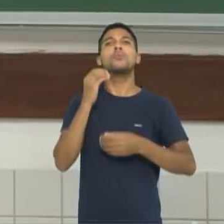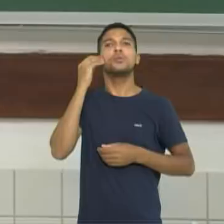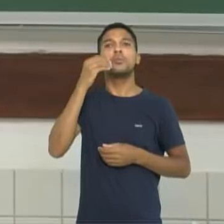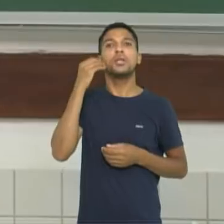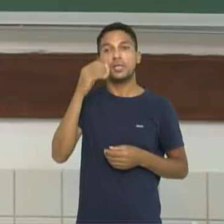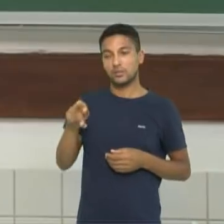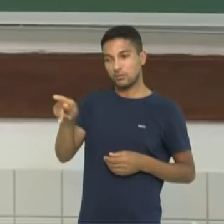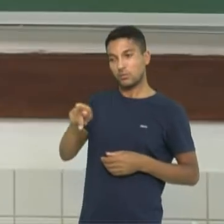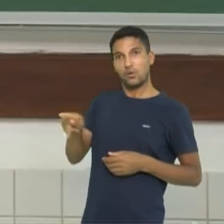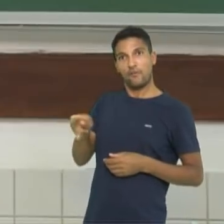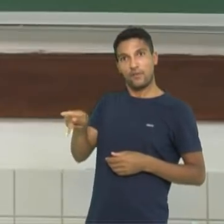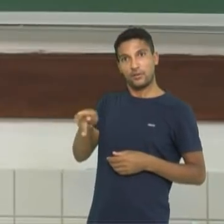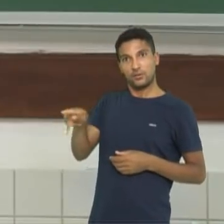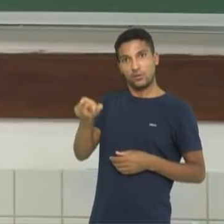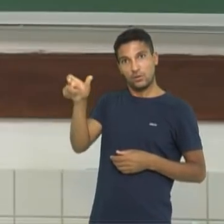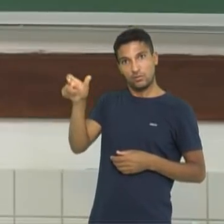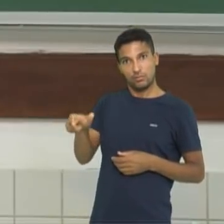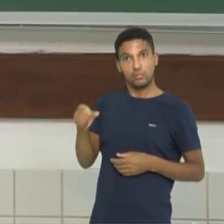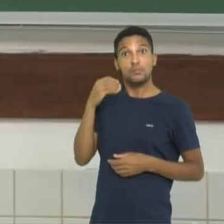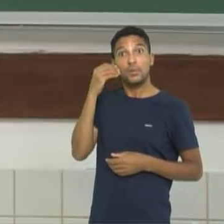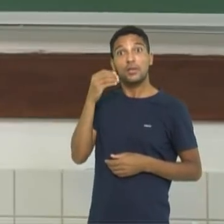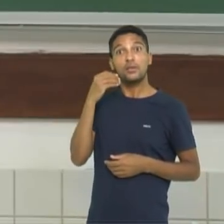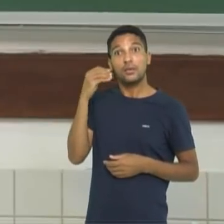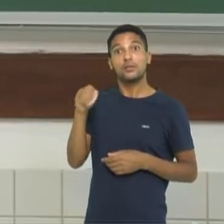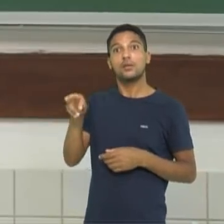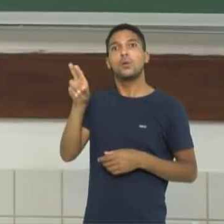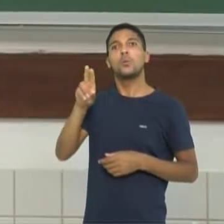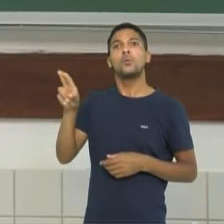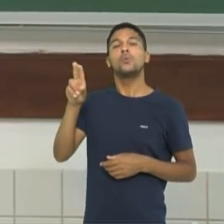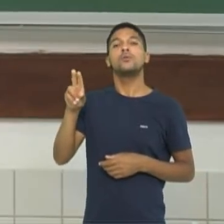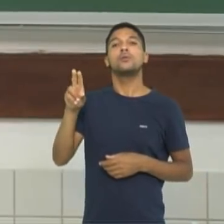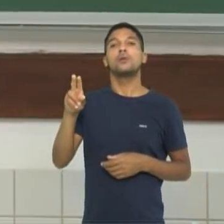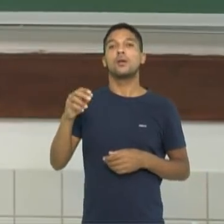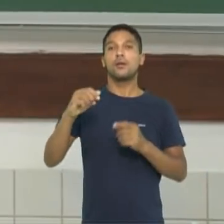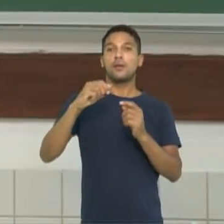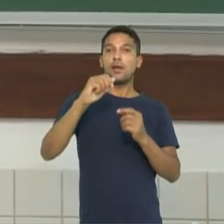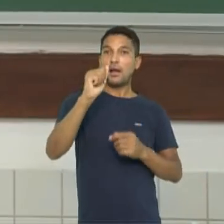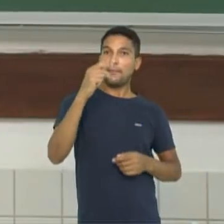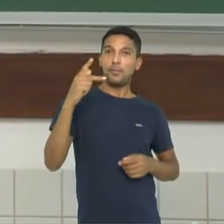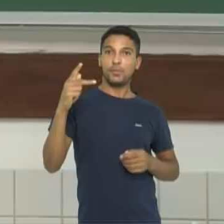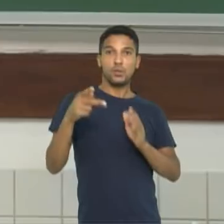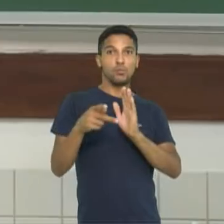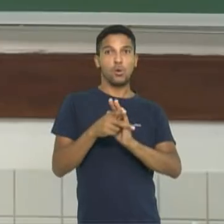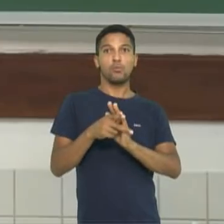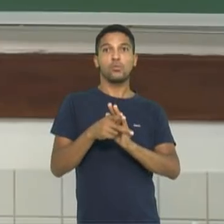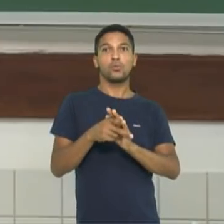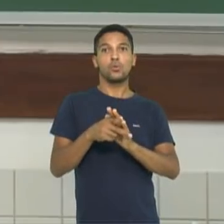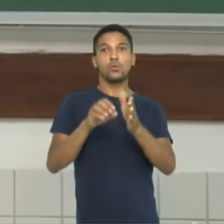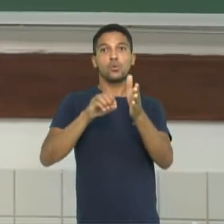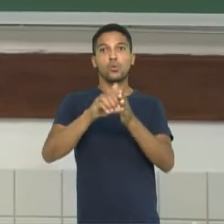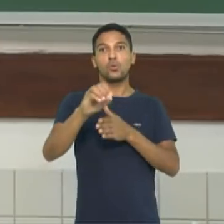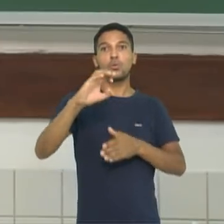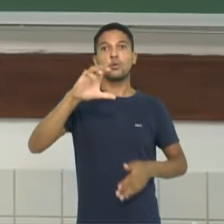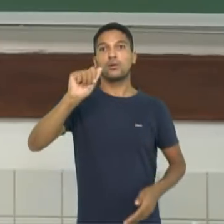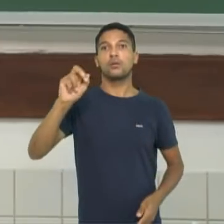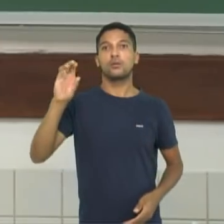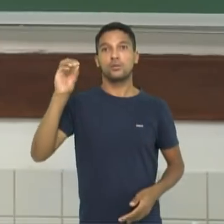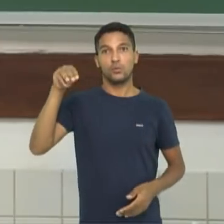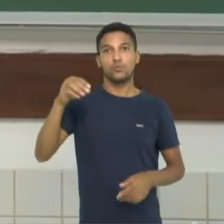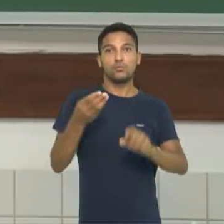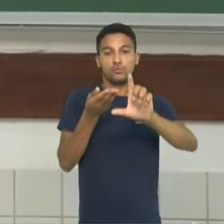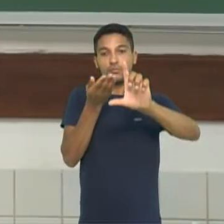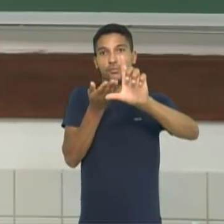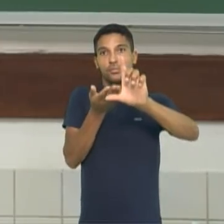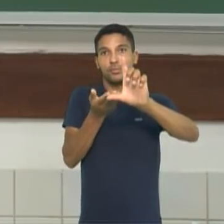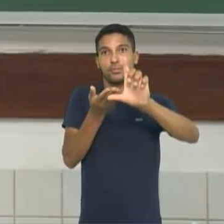de trabalhar usando os aplicativos do Google Classroom, né, e outras plataformas digitais. Então, a